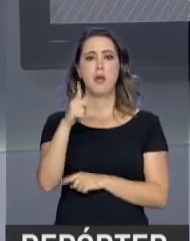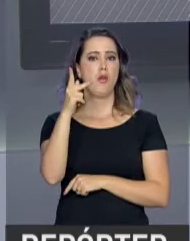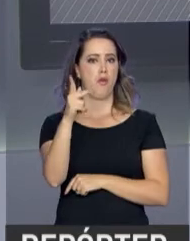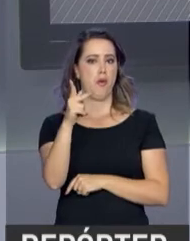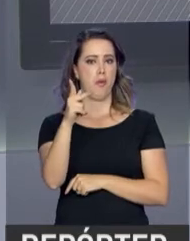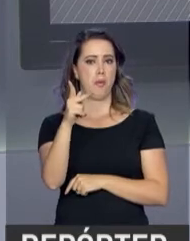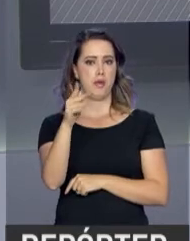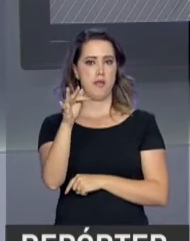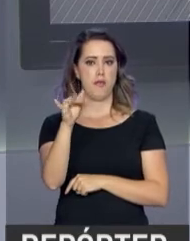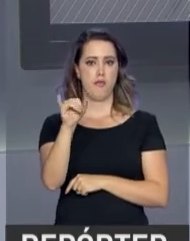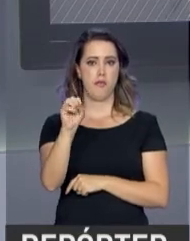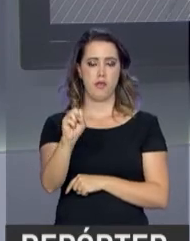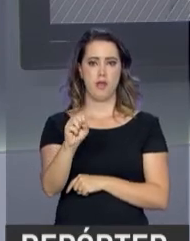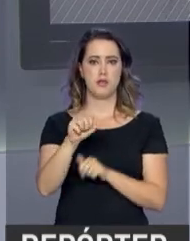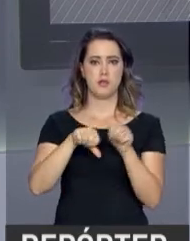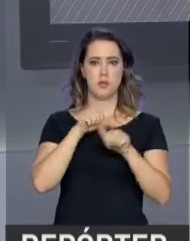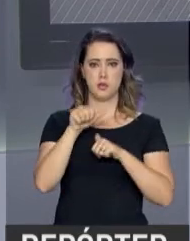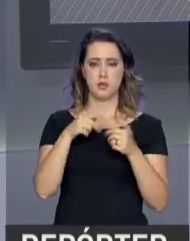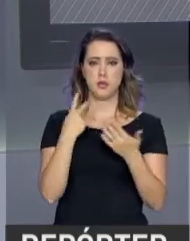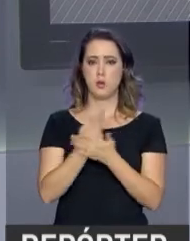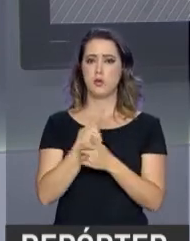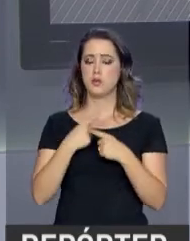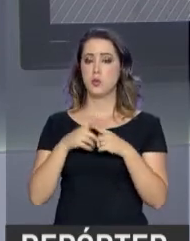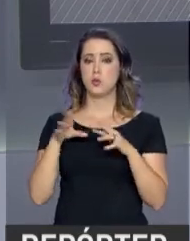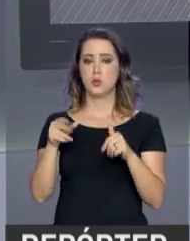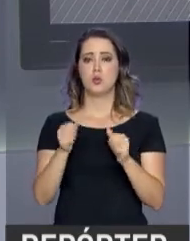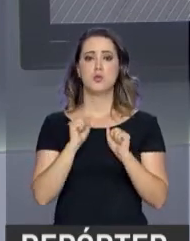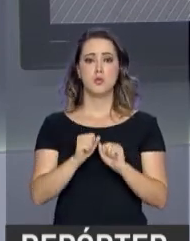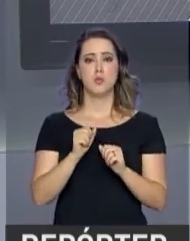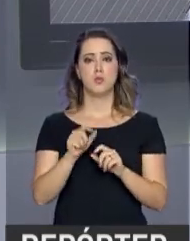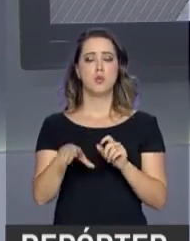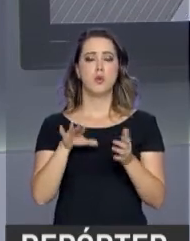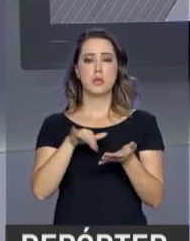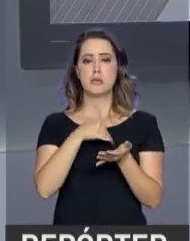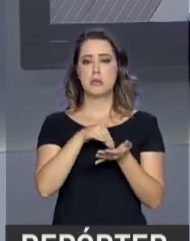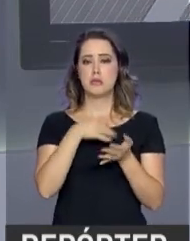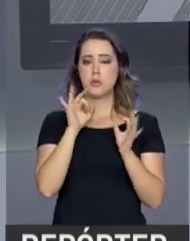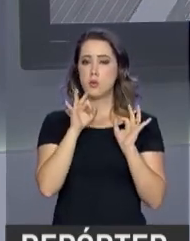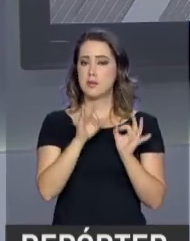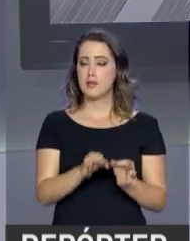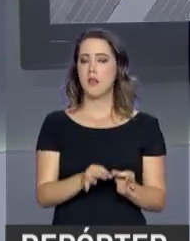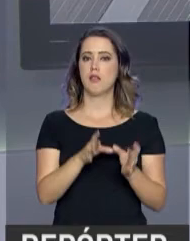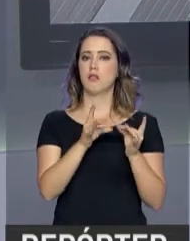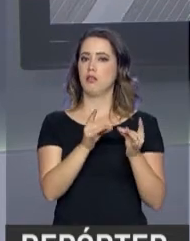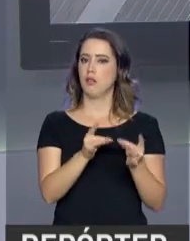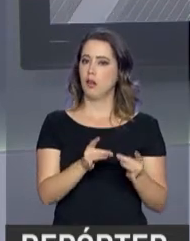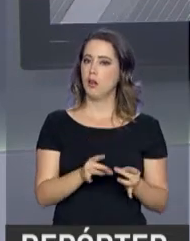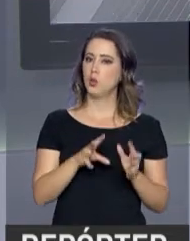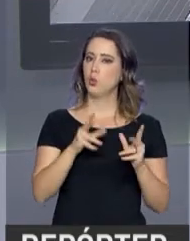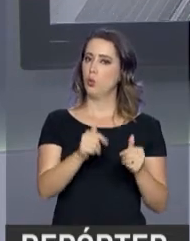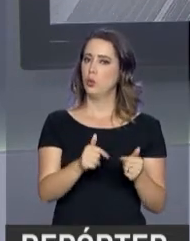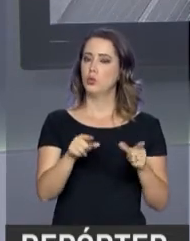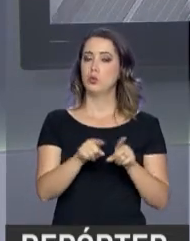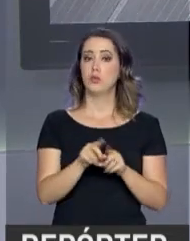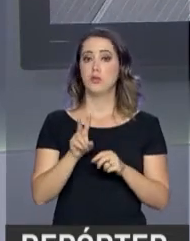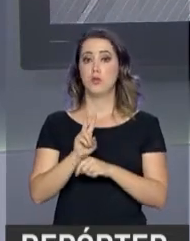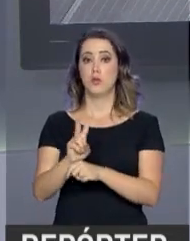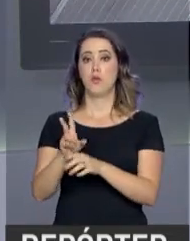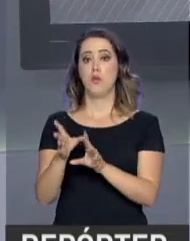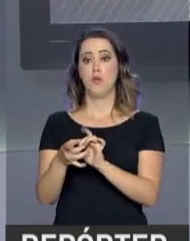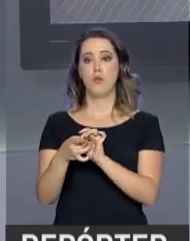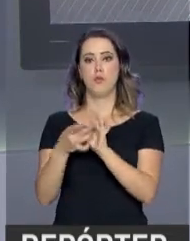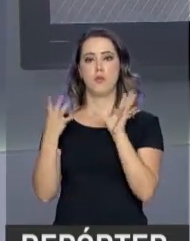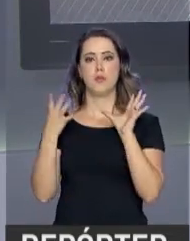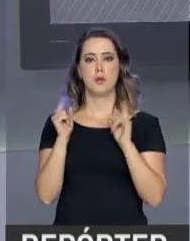pfs a alteração foi feita para que todos possam completar a inscrição e assim ter o financiamento liberado em